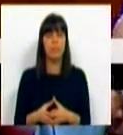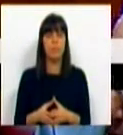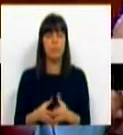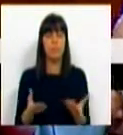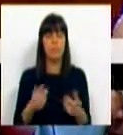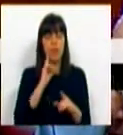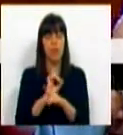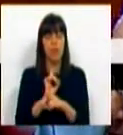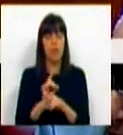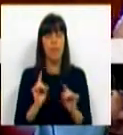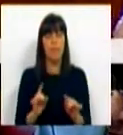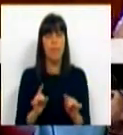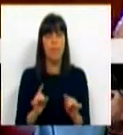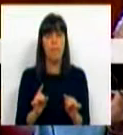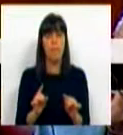Em relação